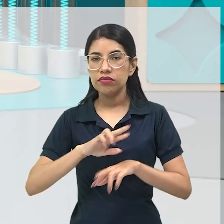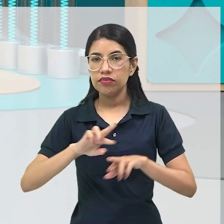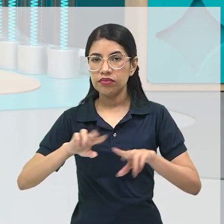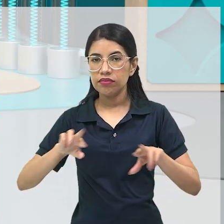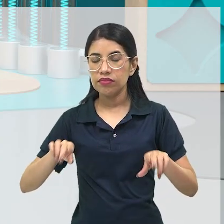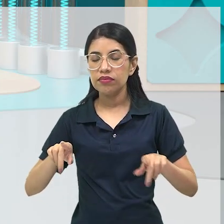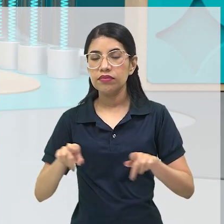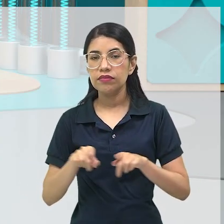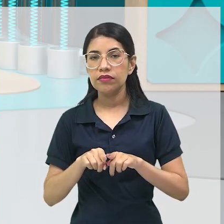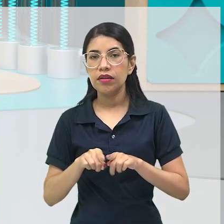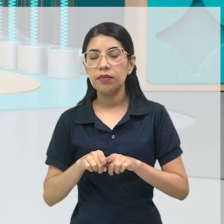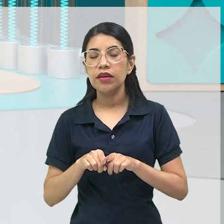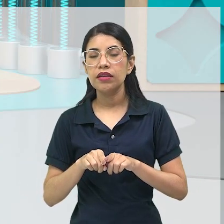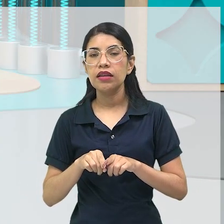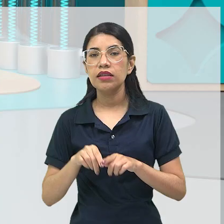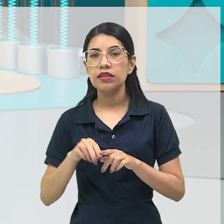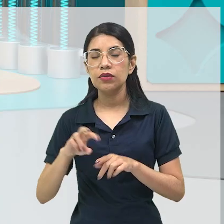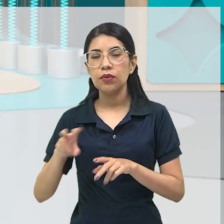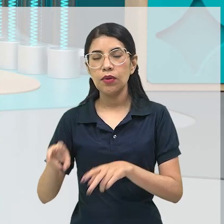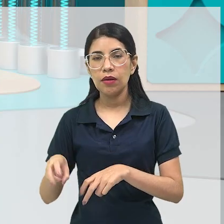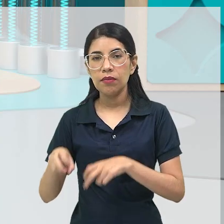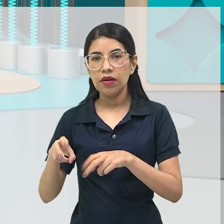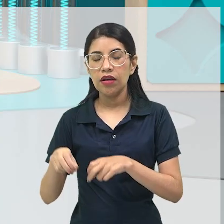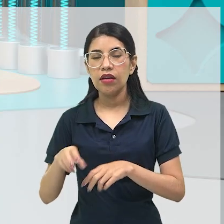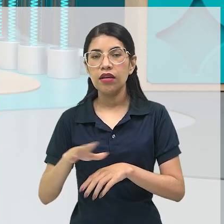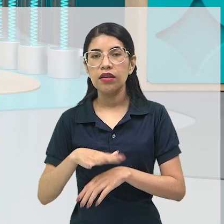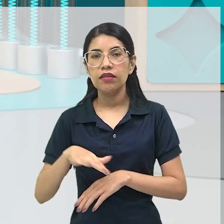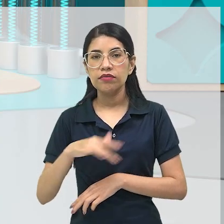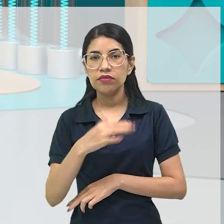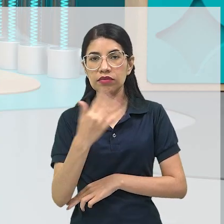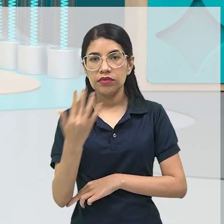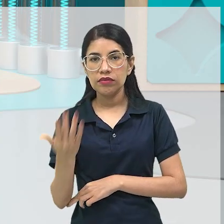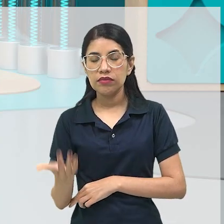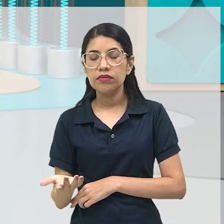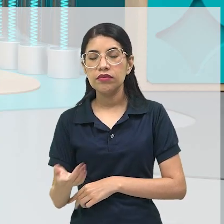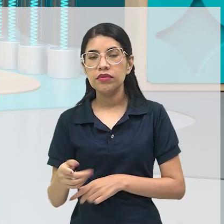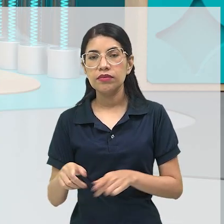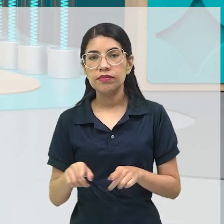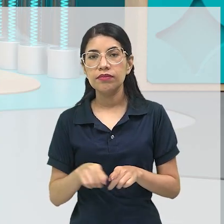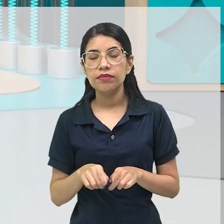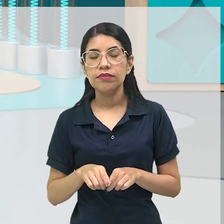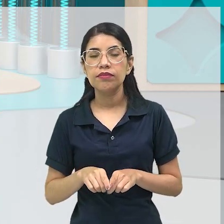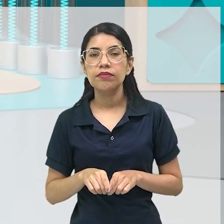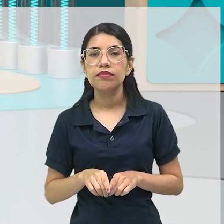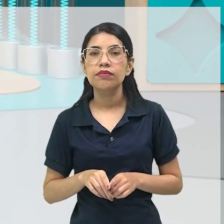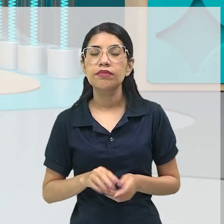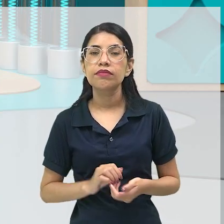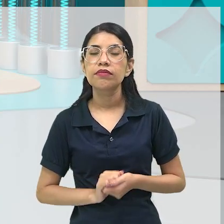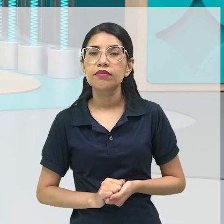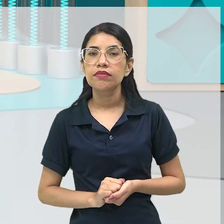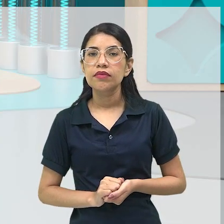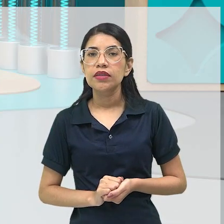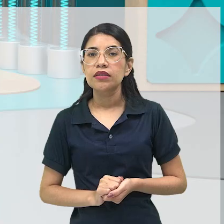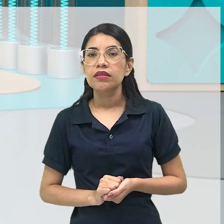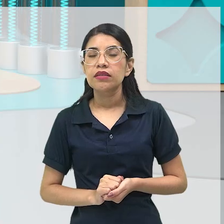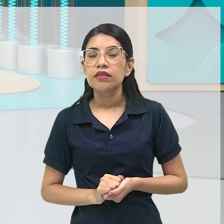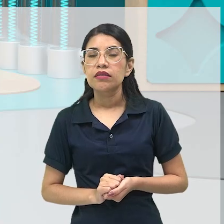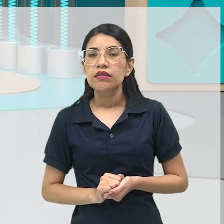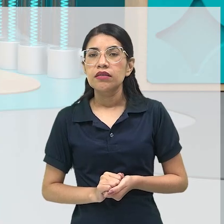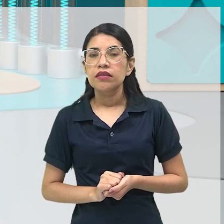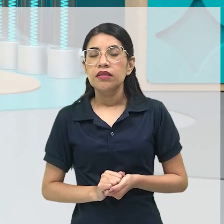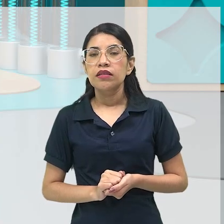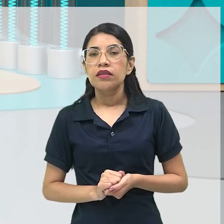que vem sendo explorada e desmatada pelos extrativistas e, claro, sendo tirado todos os